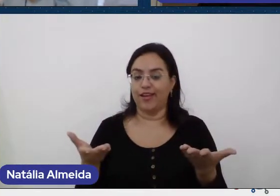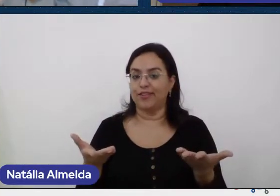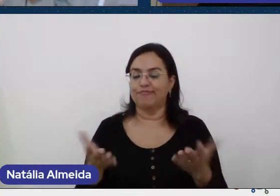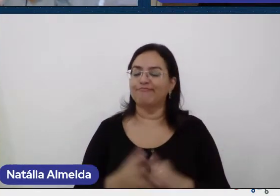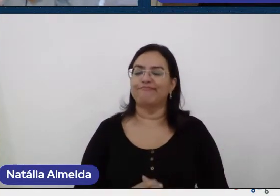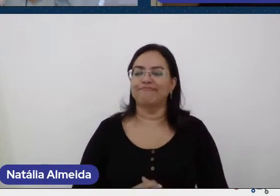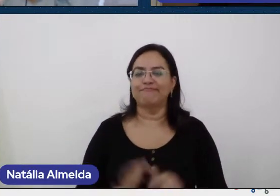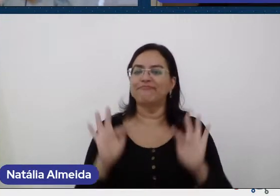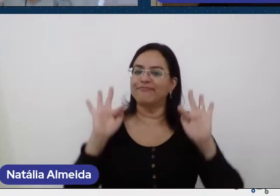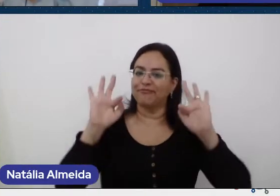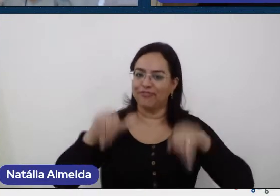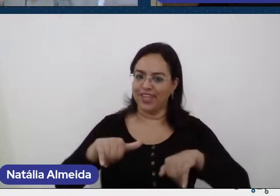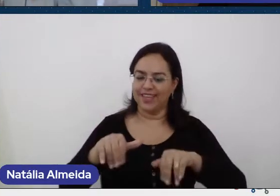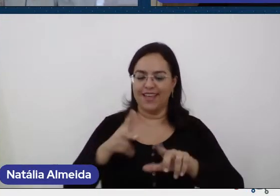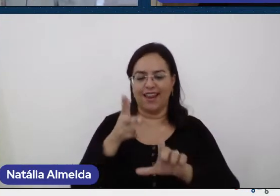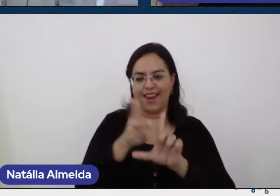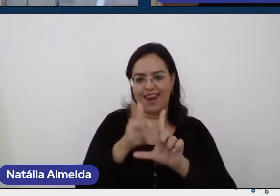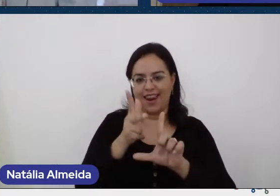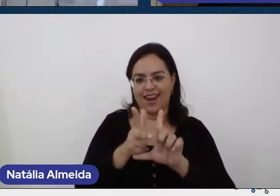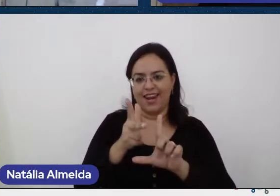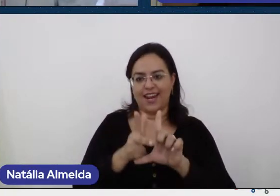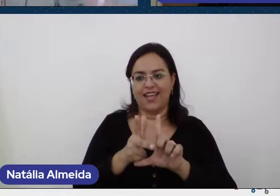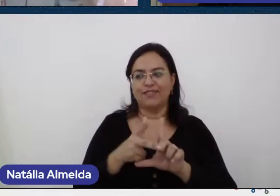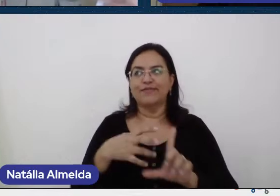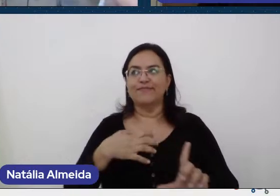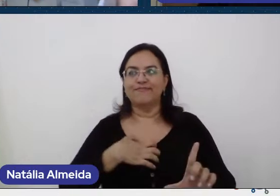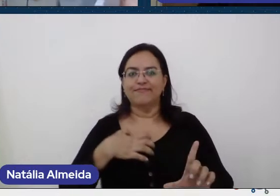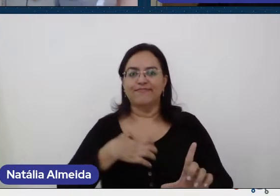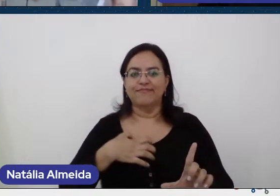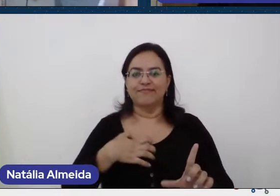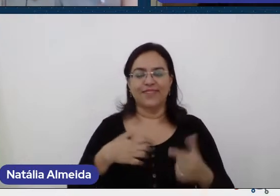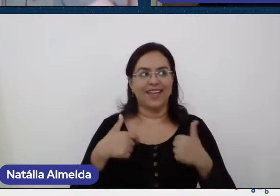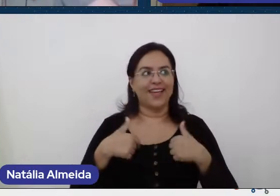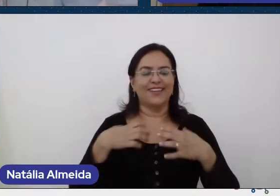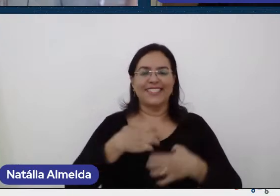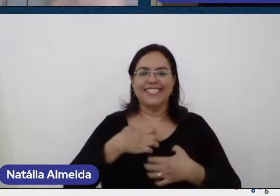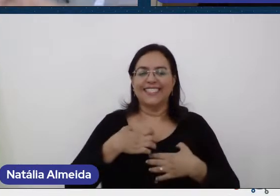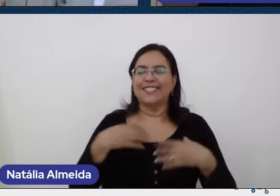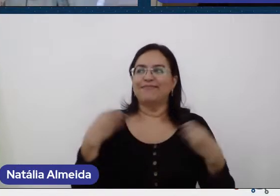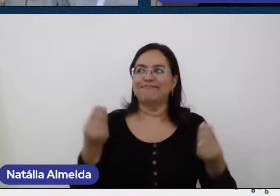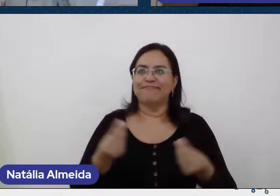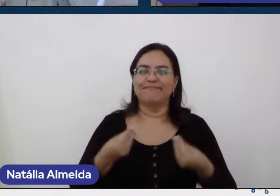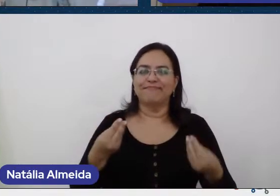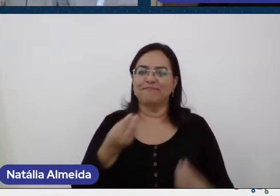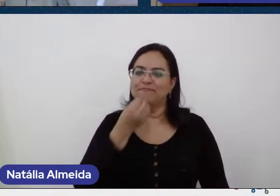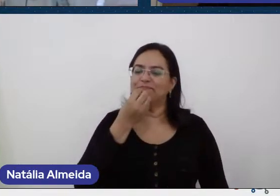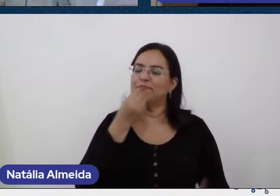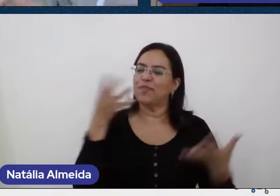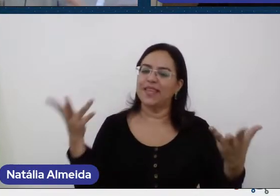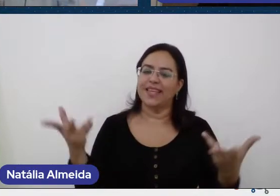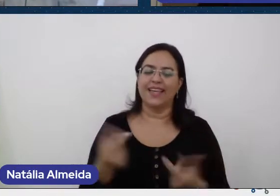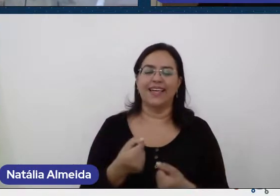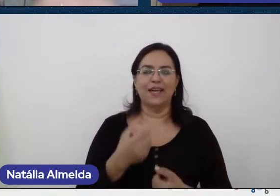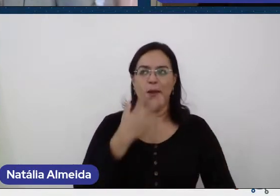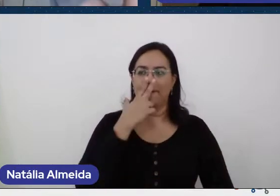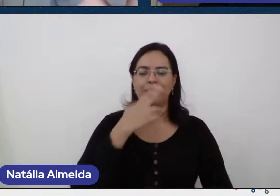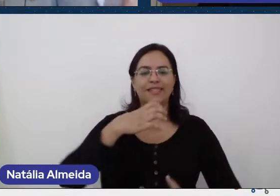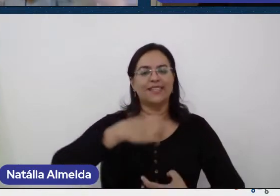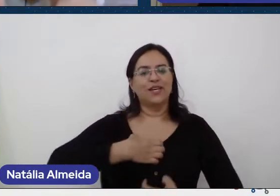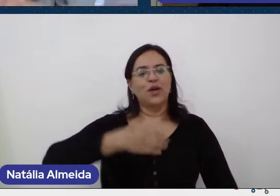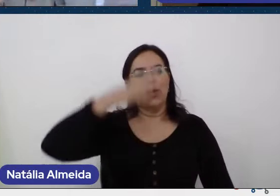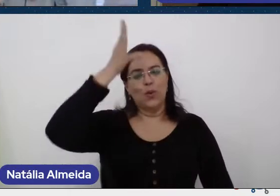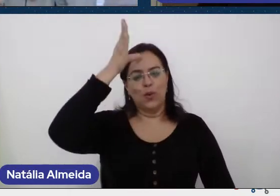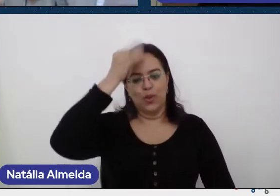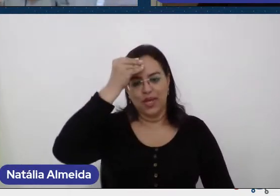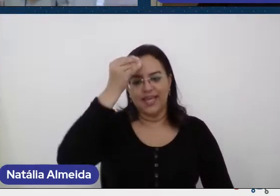estamos finalizando a nossa live com uma sensação, eu estou sentindo uma sensação gostosa aqui de dever cumprido, depois de ter me